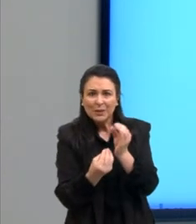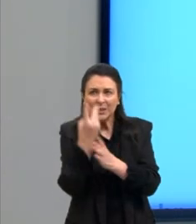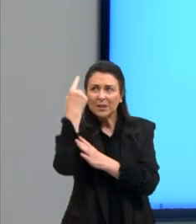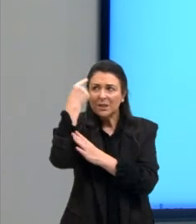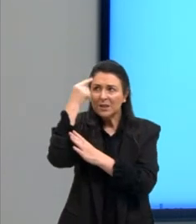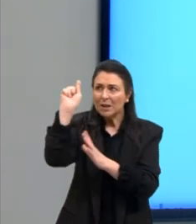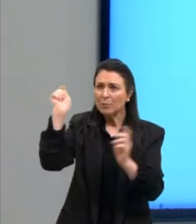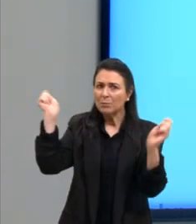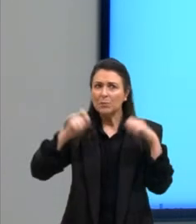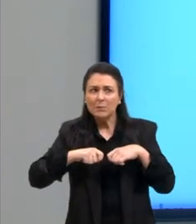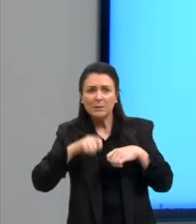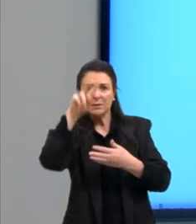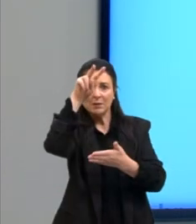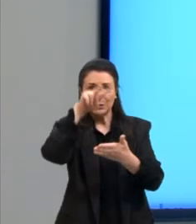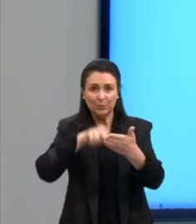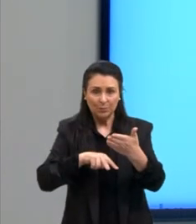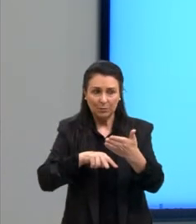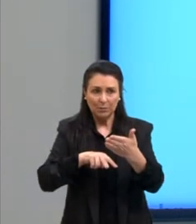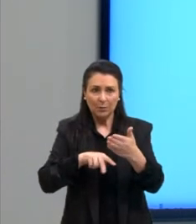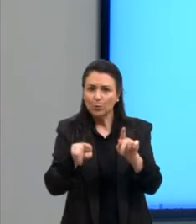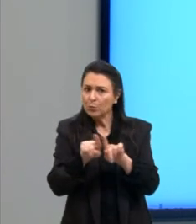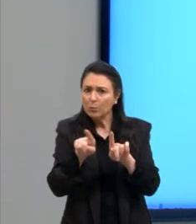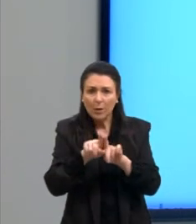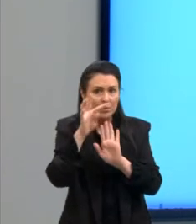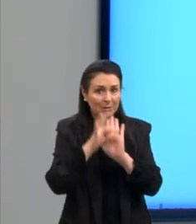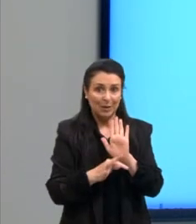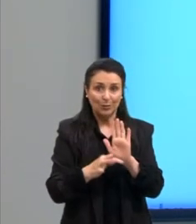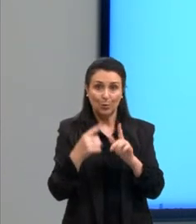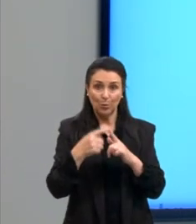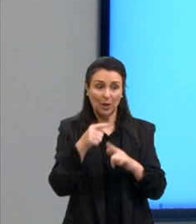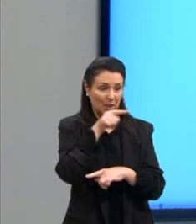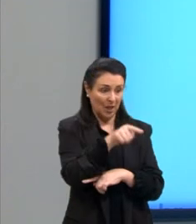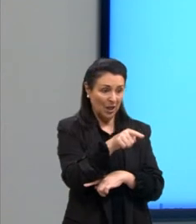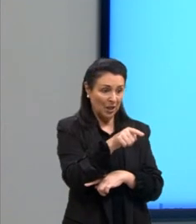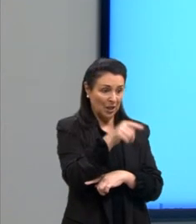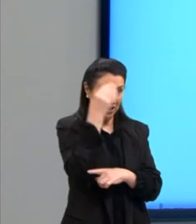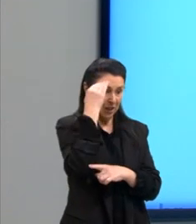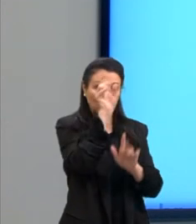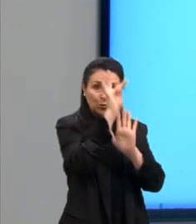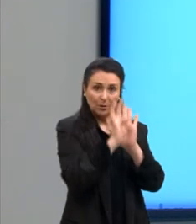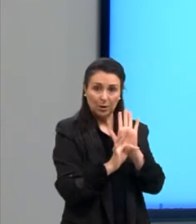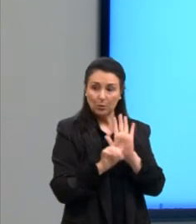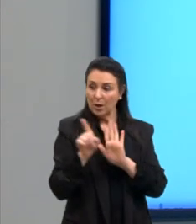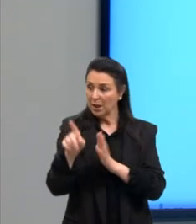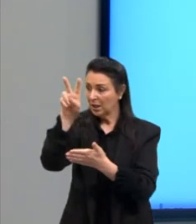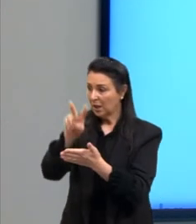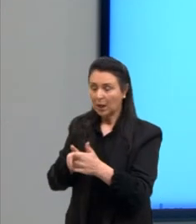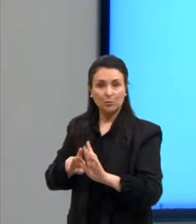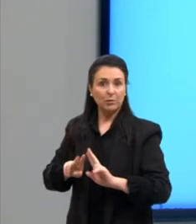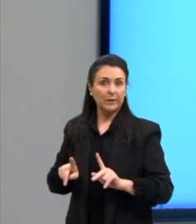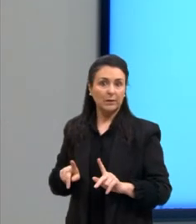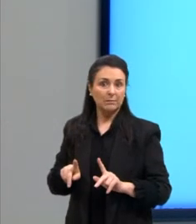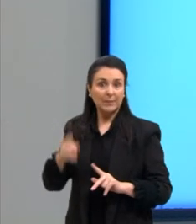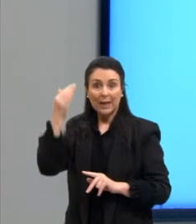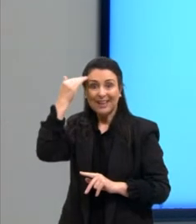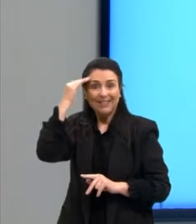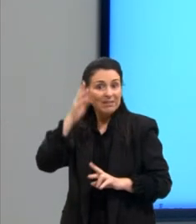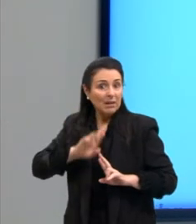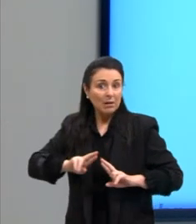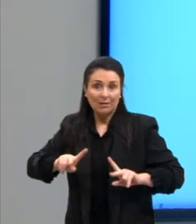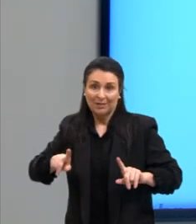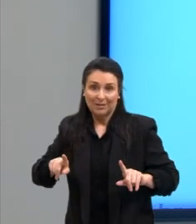de leitura do mesmo texto porque eu entendo o texto de um jeito mas outra pessoa pode ler e entender de outra maneira